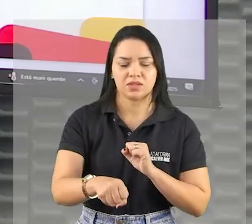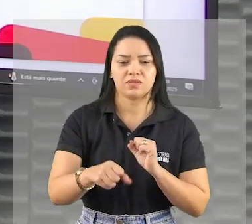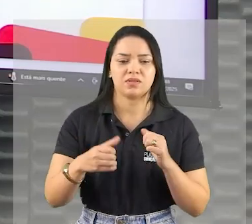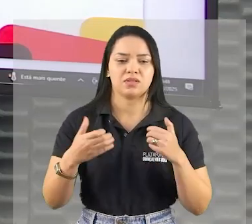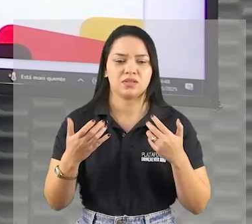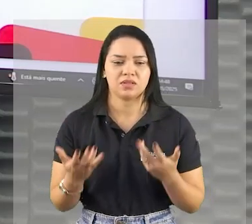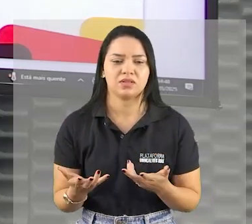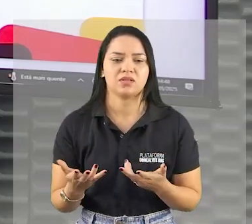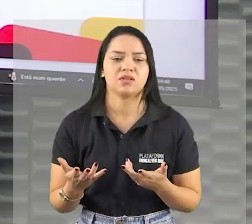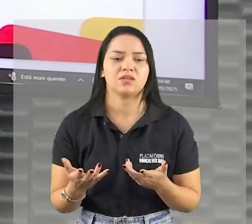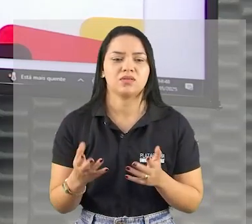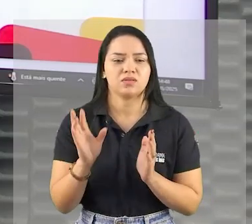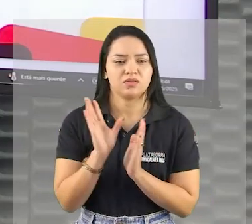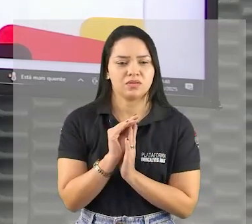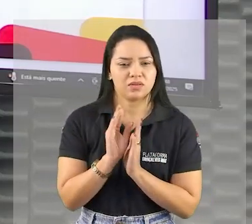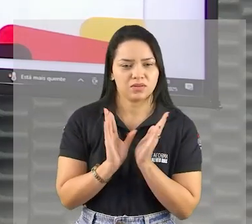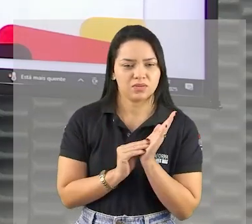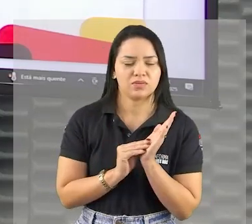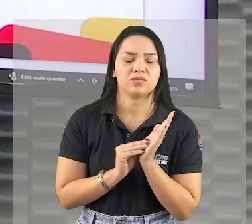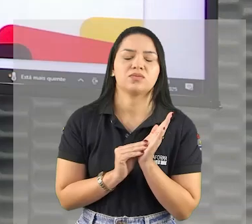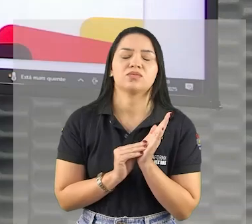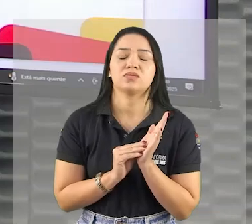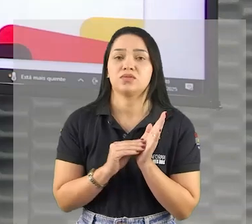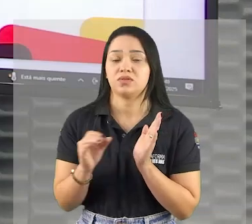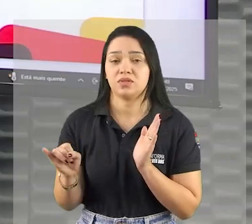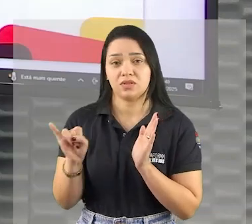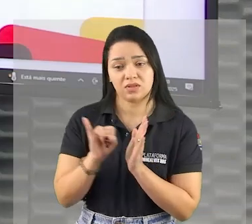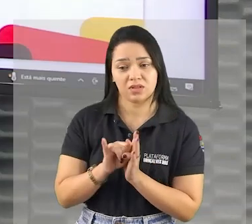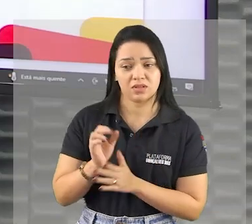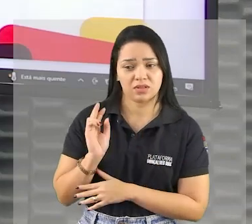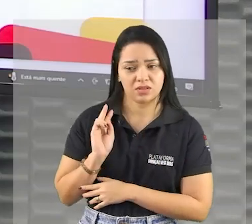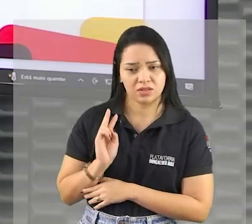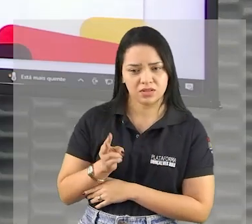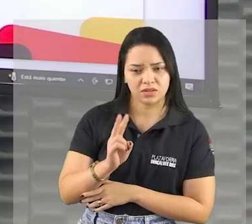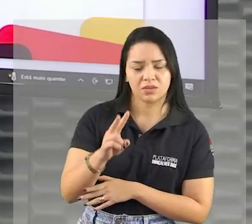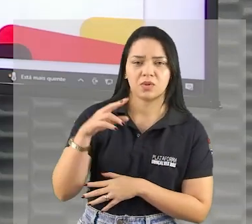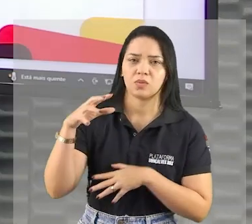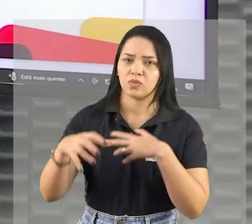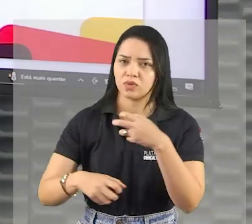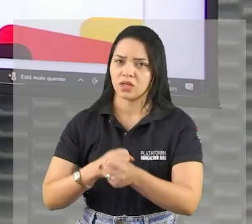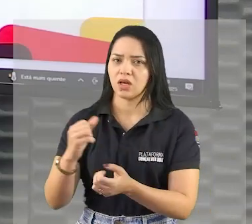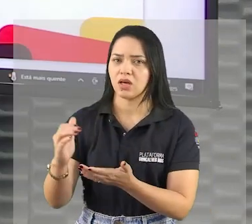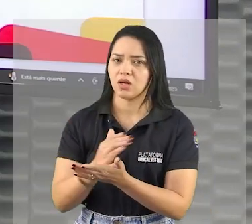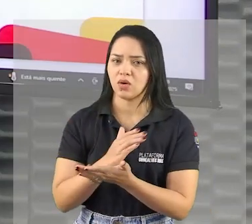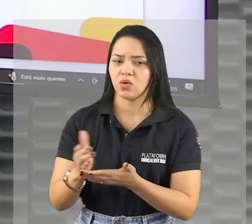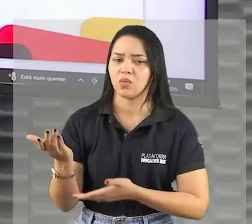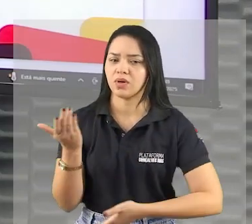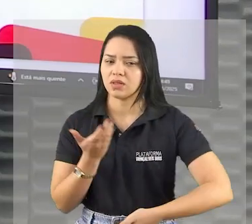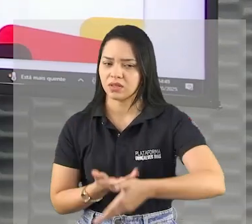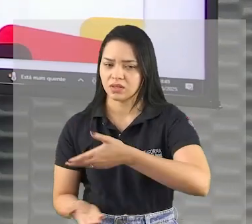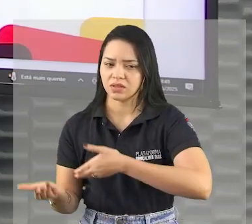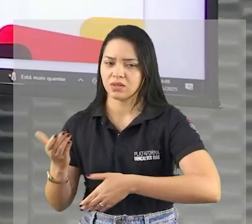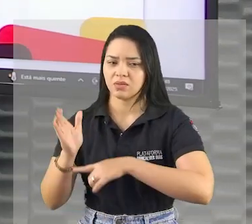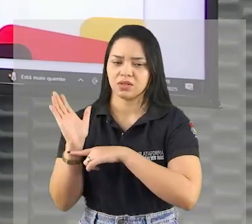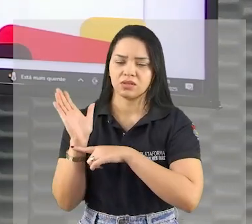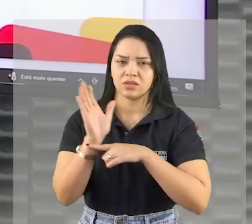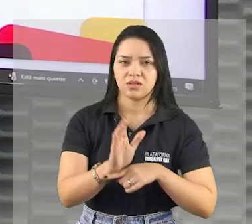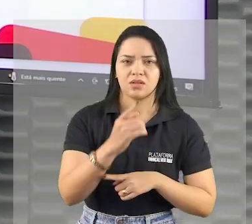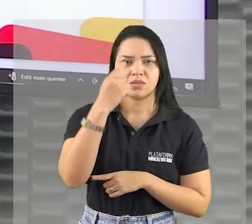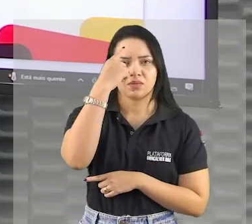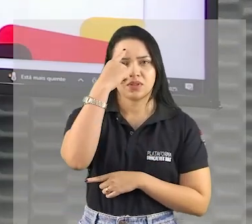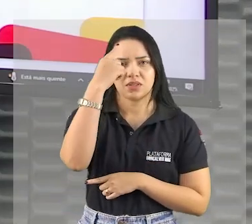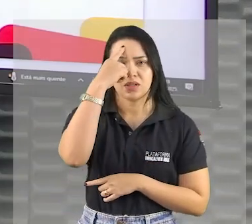aqui nos conteúdos de identidade e protagonismo, a gente sempre vai buscar alguma interação para te ajudar a pensar e a